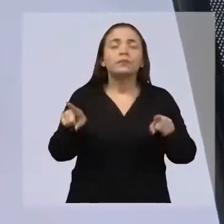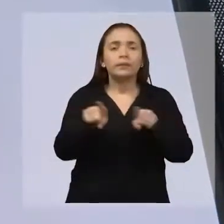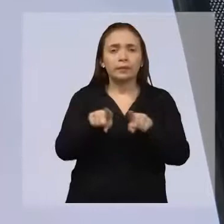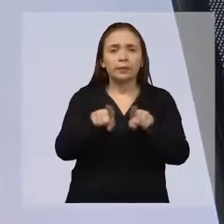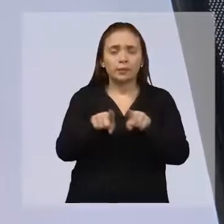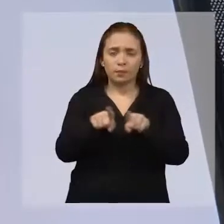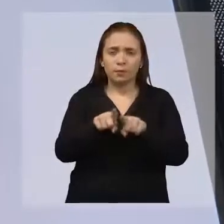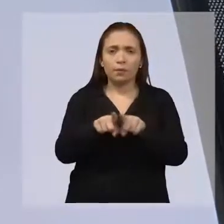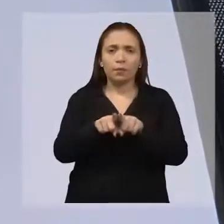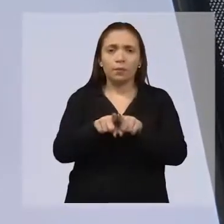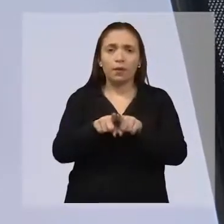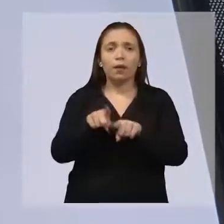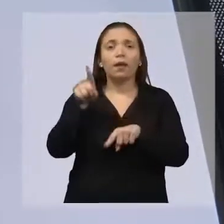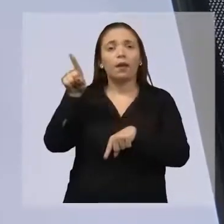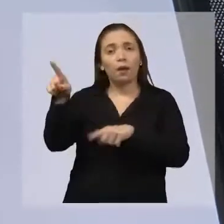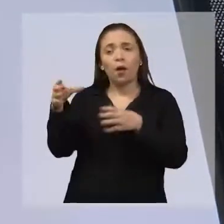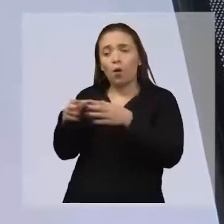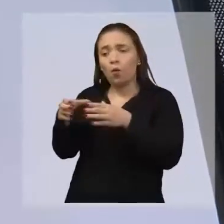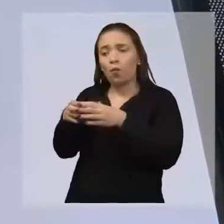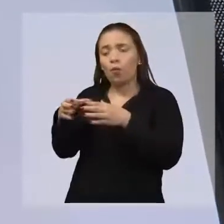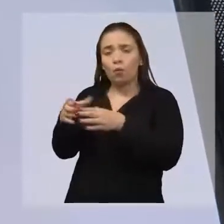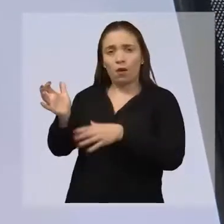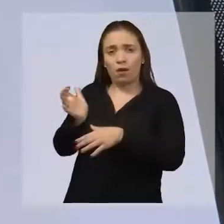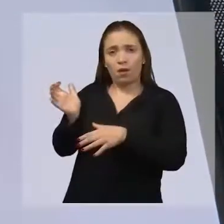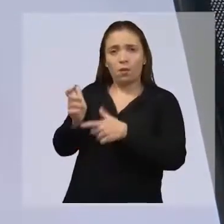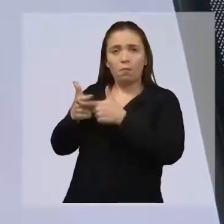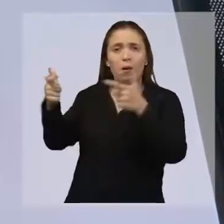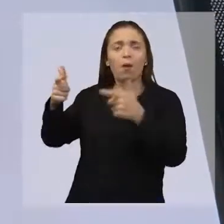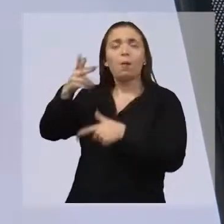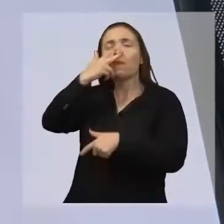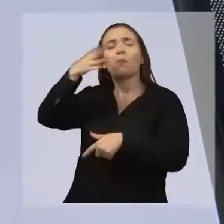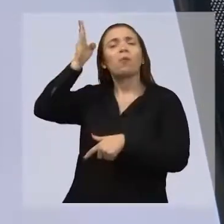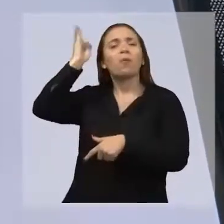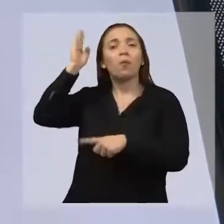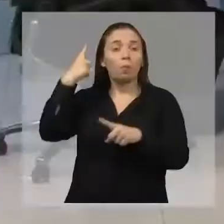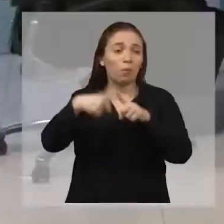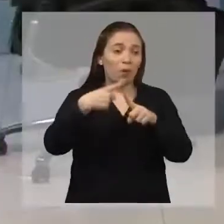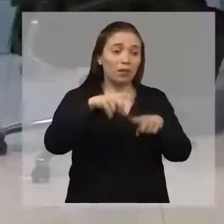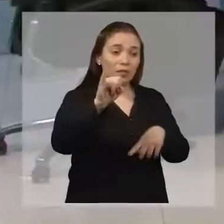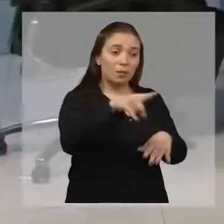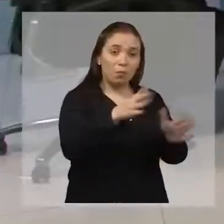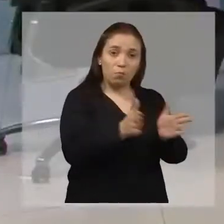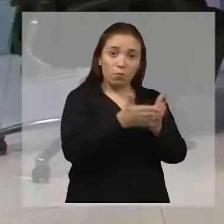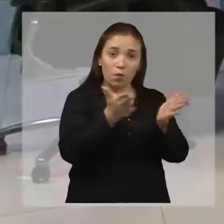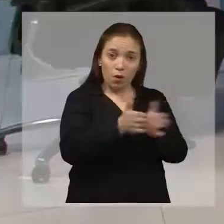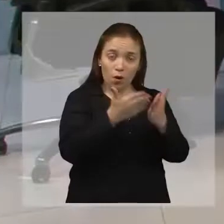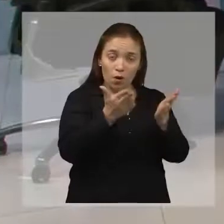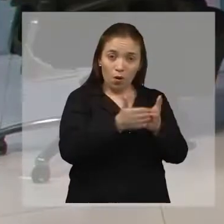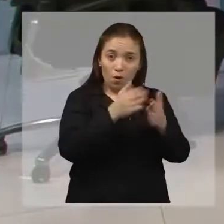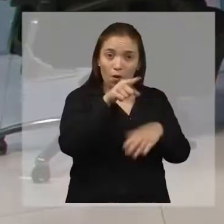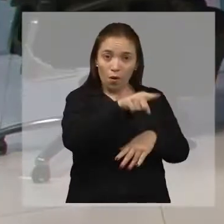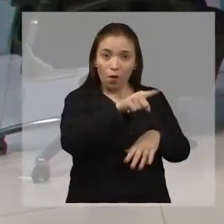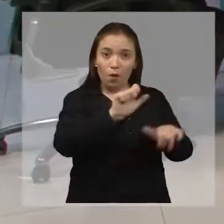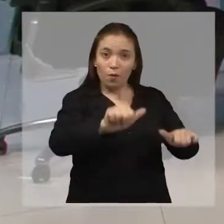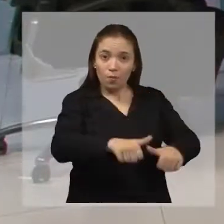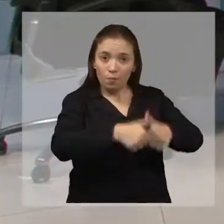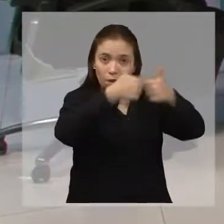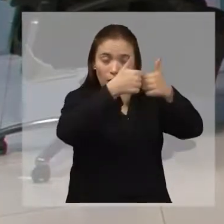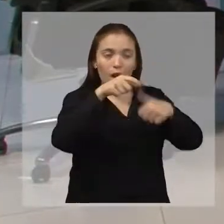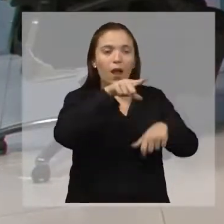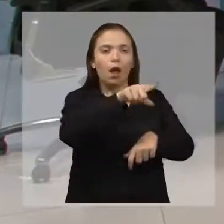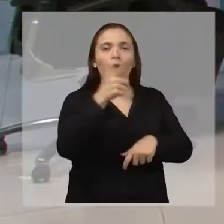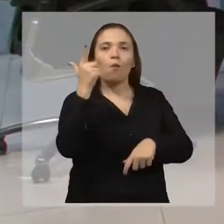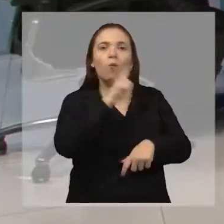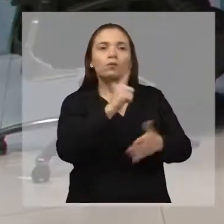do rico, da maioria dos ricos. Porque se o pobre melhorar, o mercado de consumo se expande e o lucro do rico também. Quando